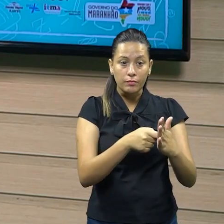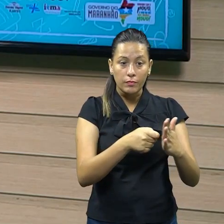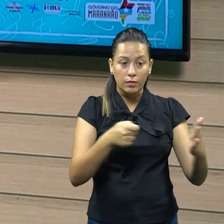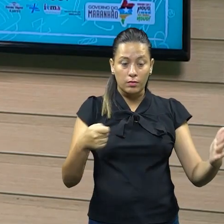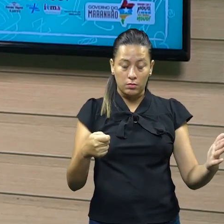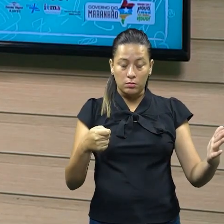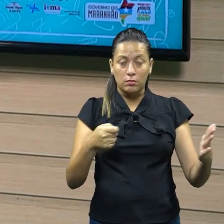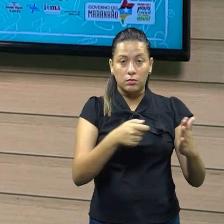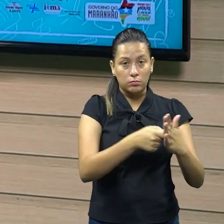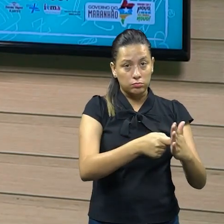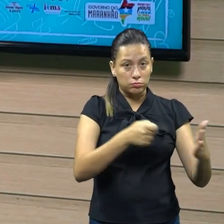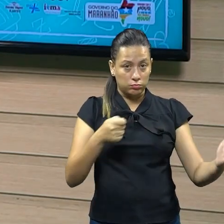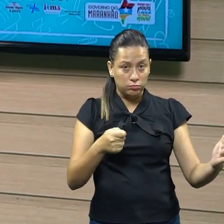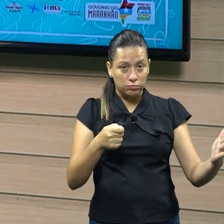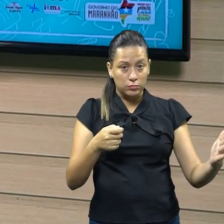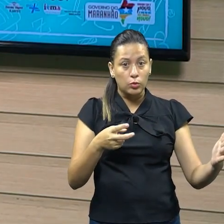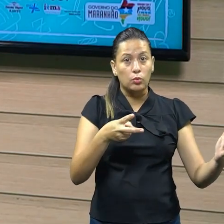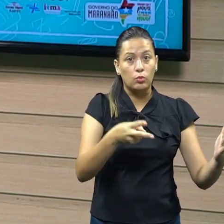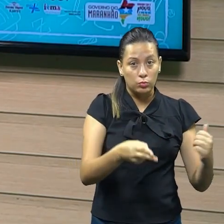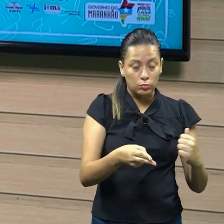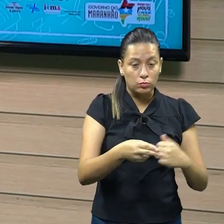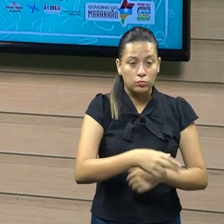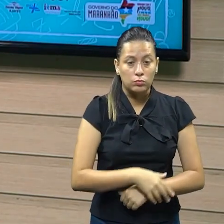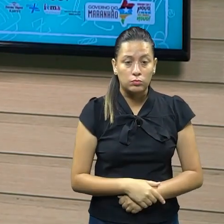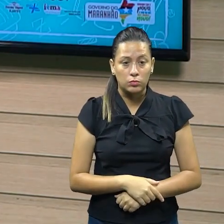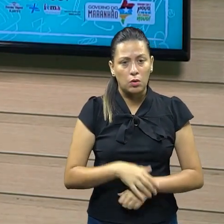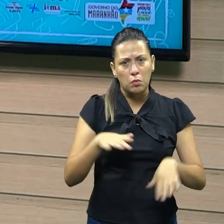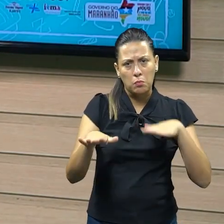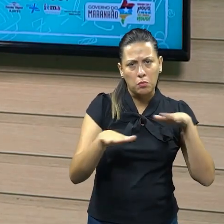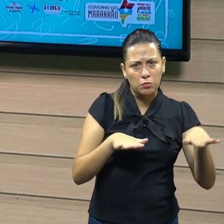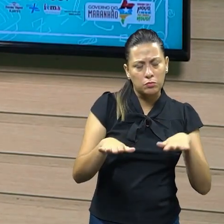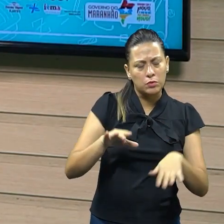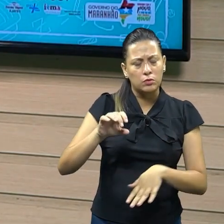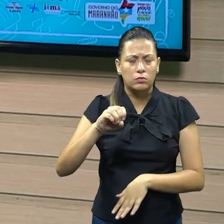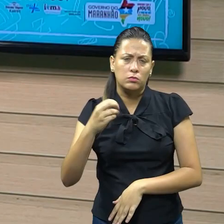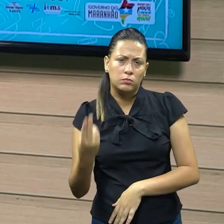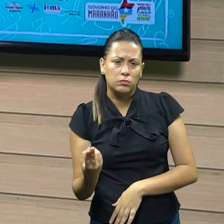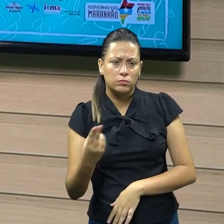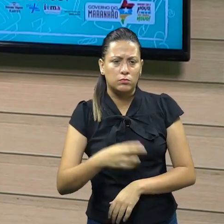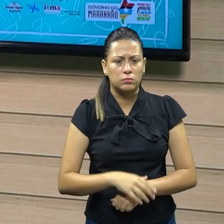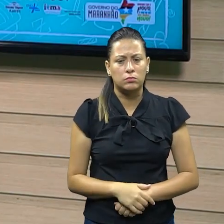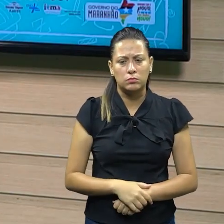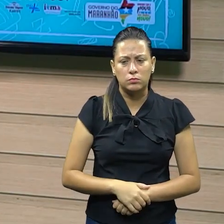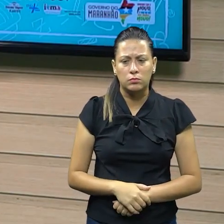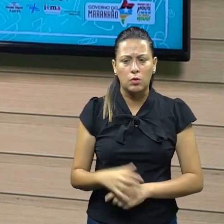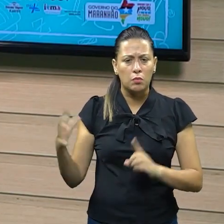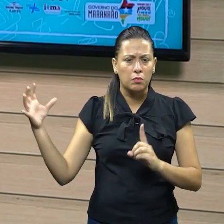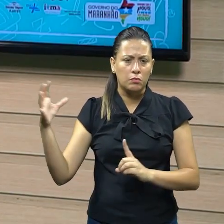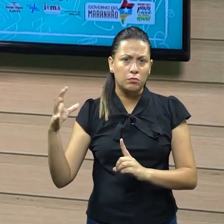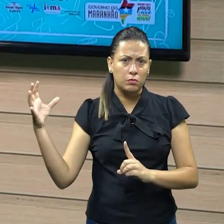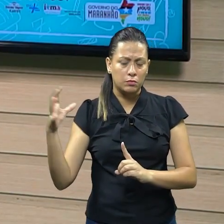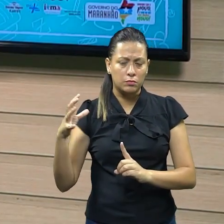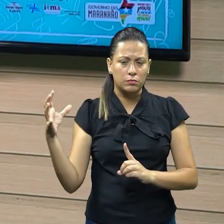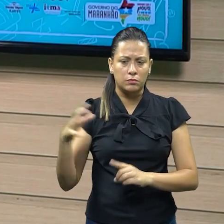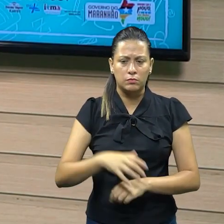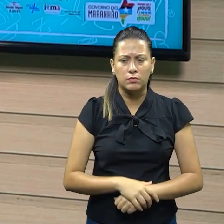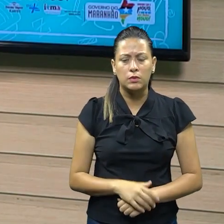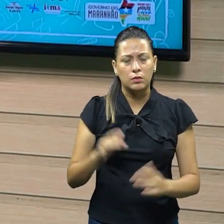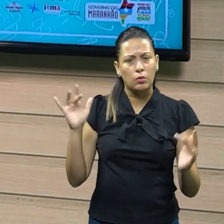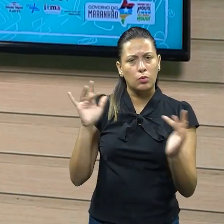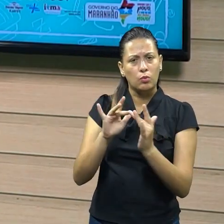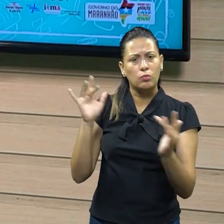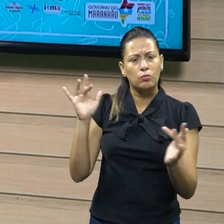desenergizar, você tem que garantir que, por movimento ou qualquer outro agente externo,